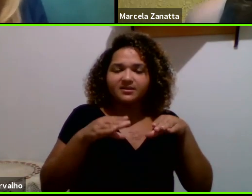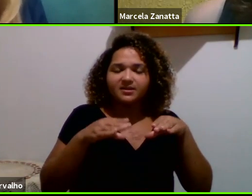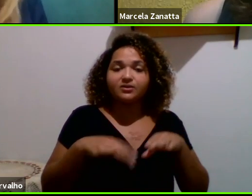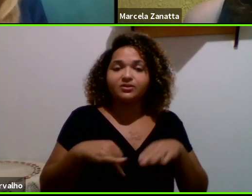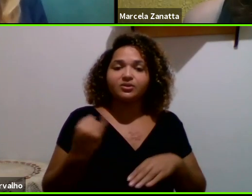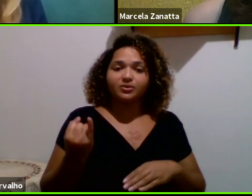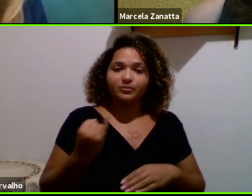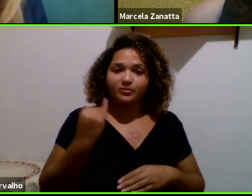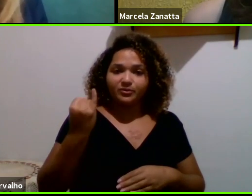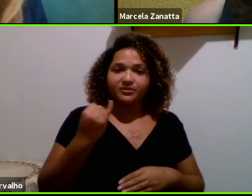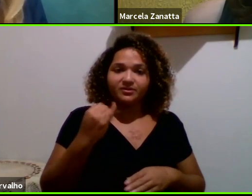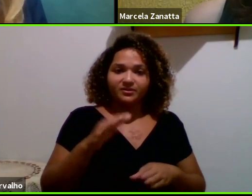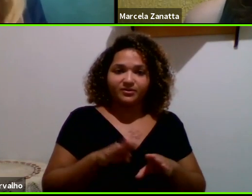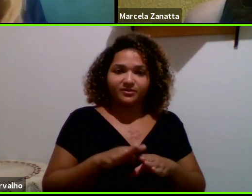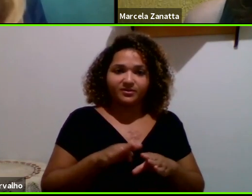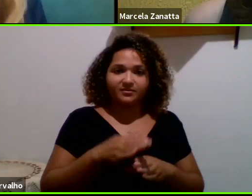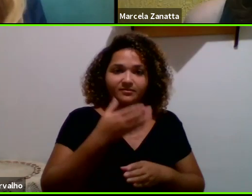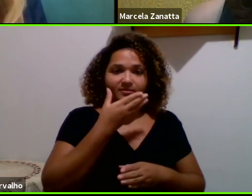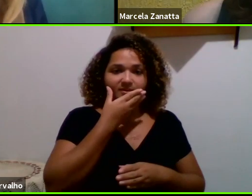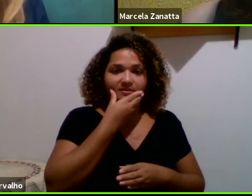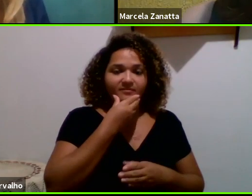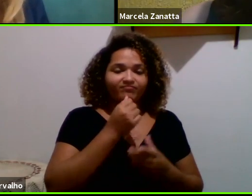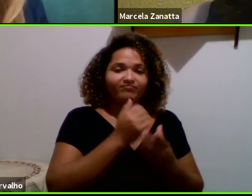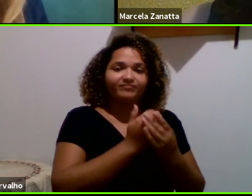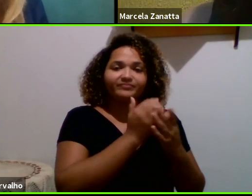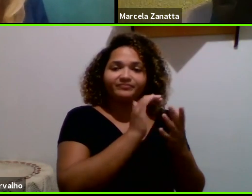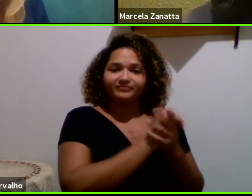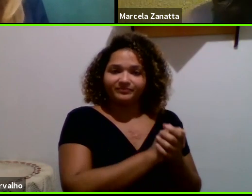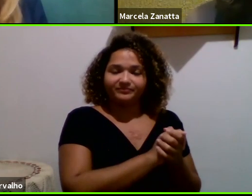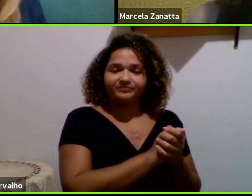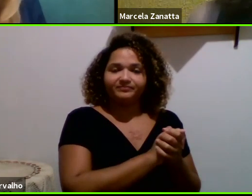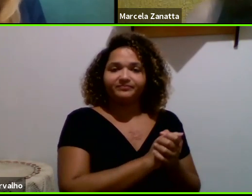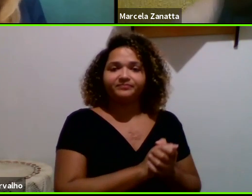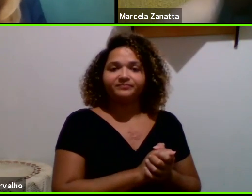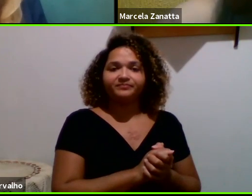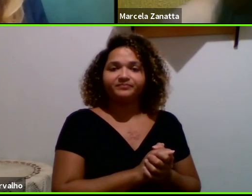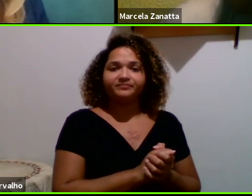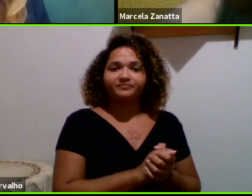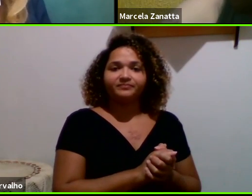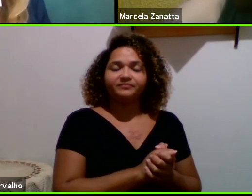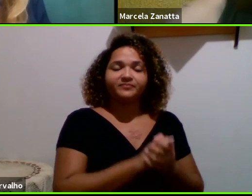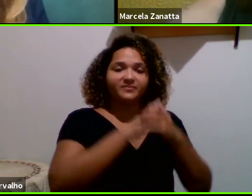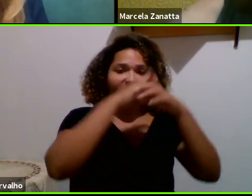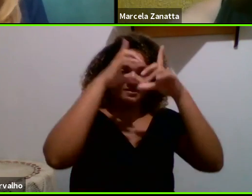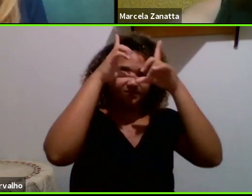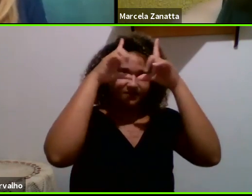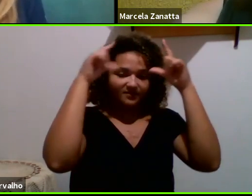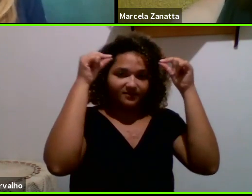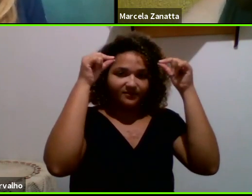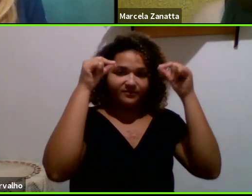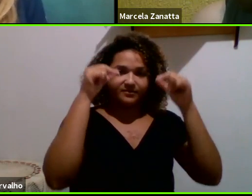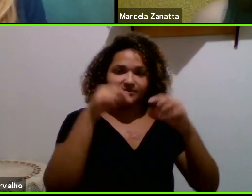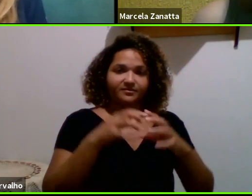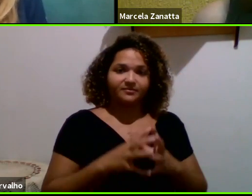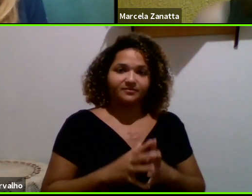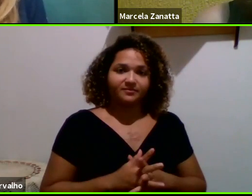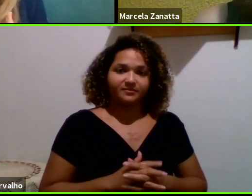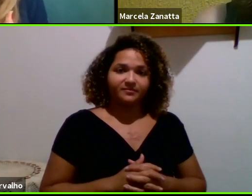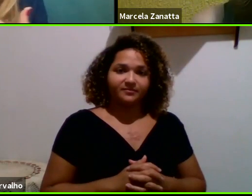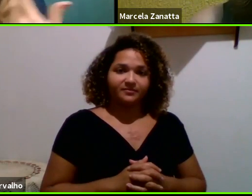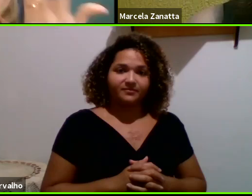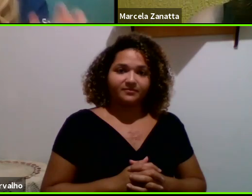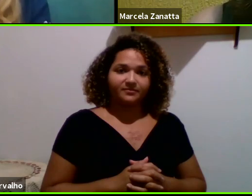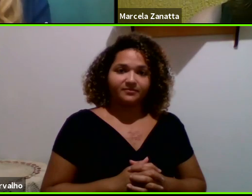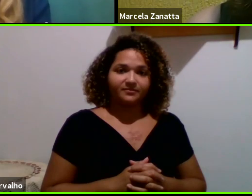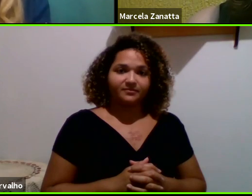pelo acompanhante, que é extremamente ativo, pela própria enfermeira. O acompanhante ele era muito ativo